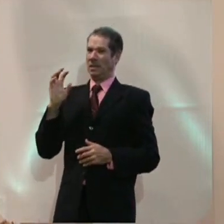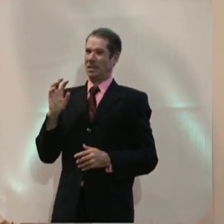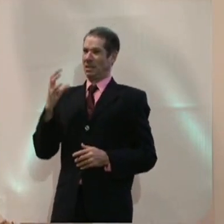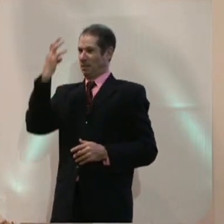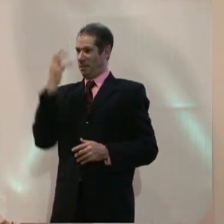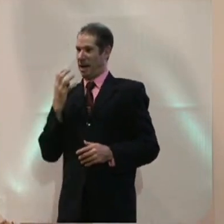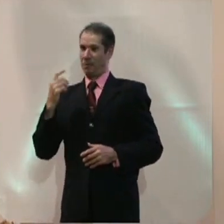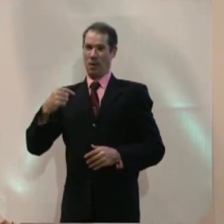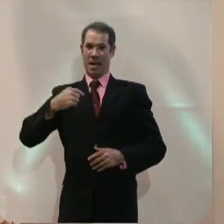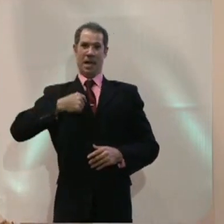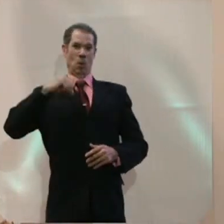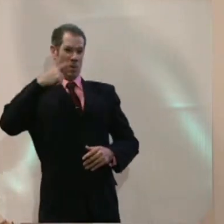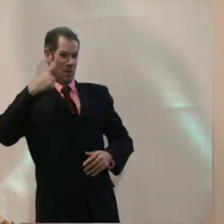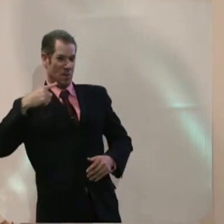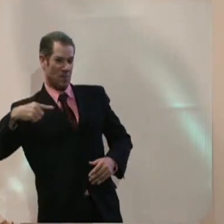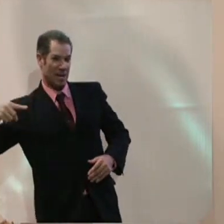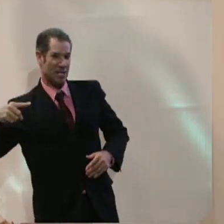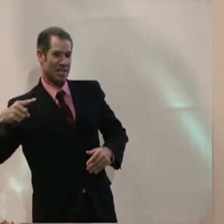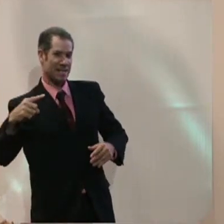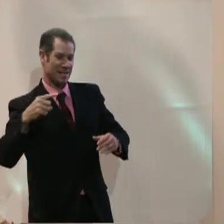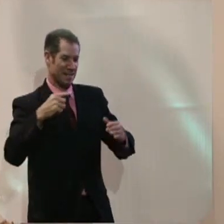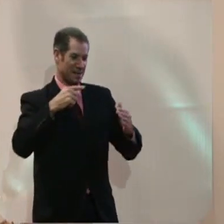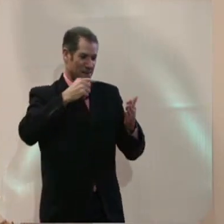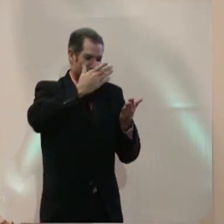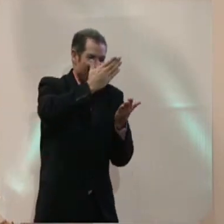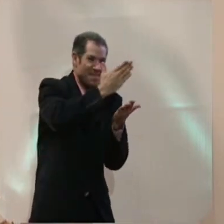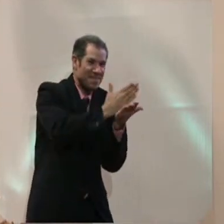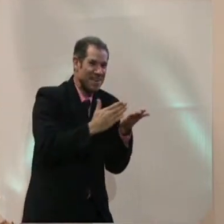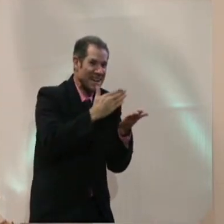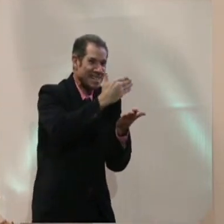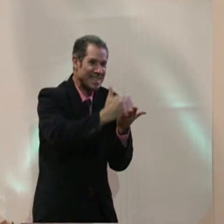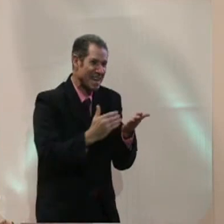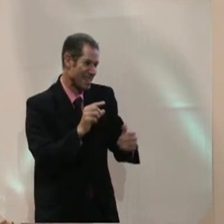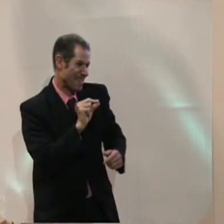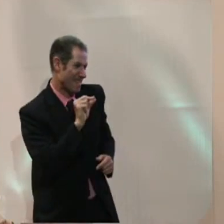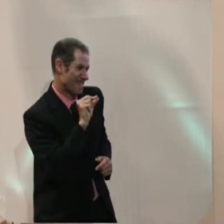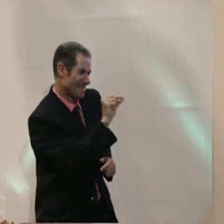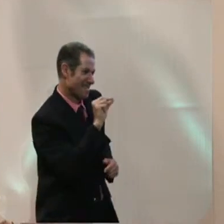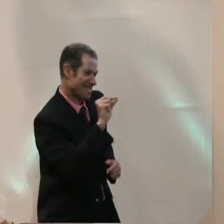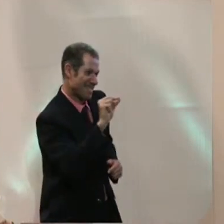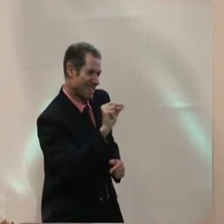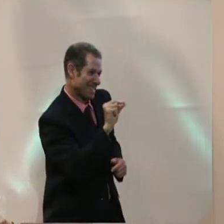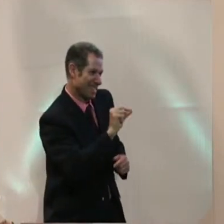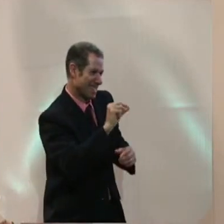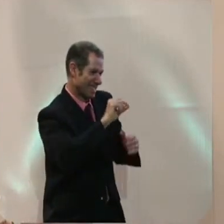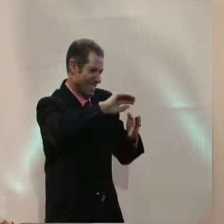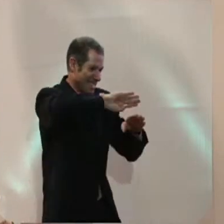ratinho. Em vez de tirar a fatia, eu cutucava o queijo para não ter que tirar a